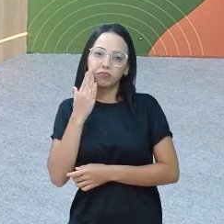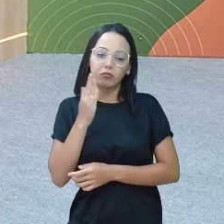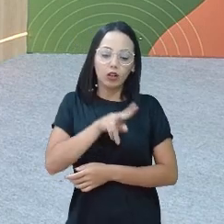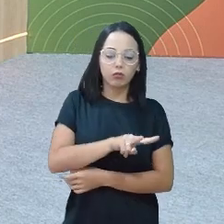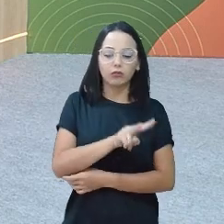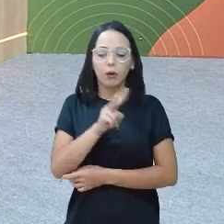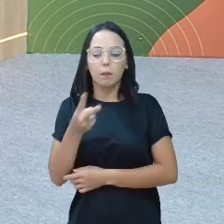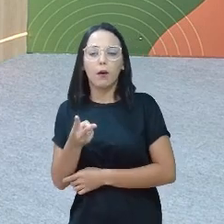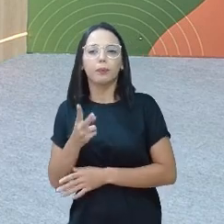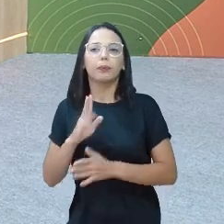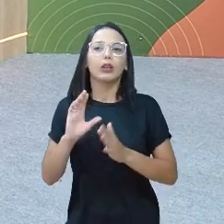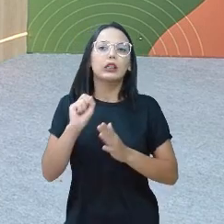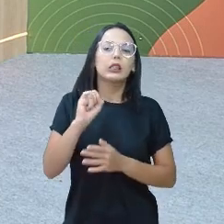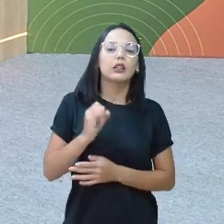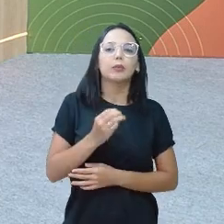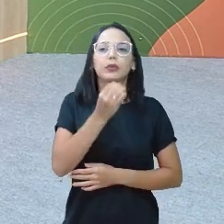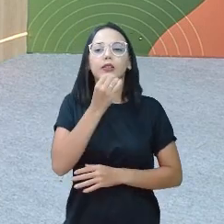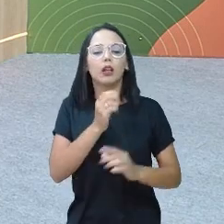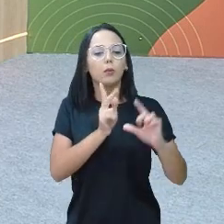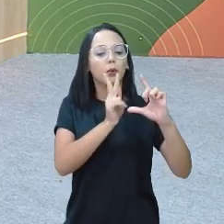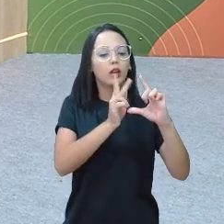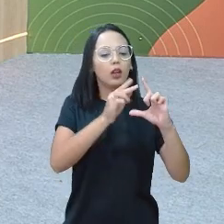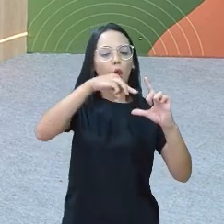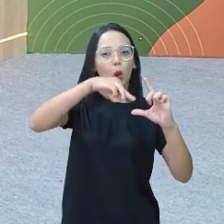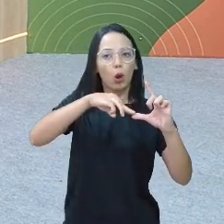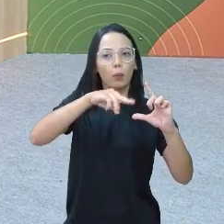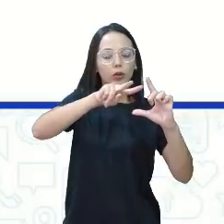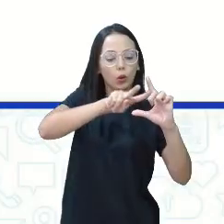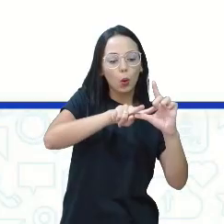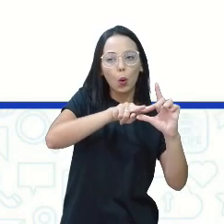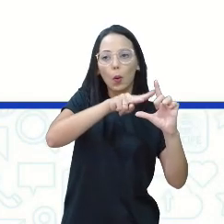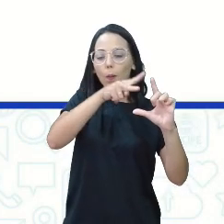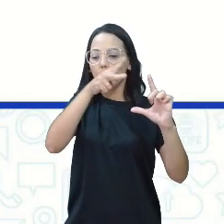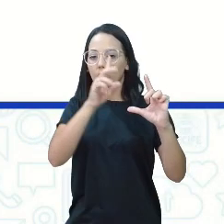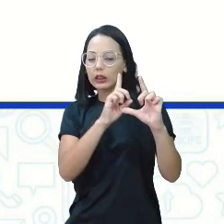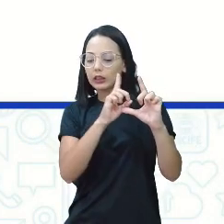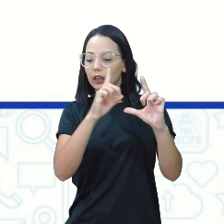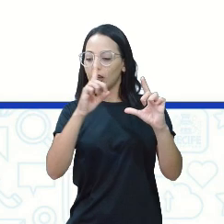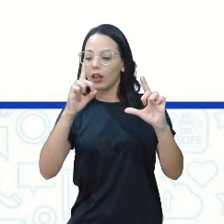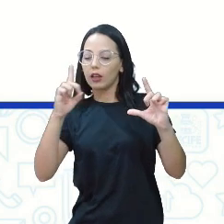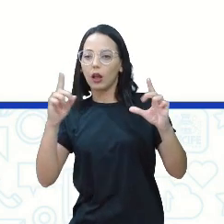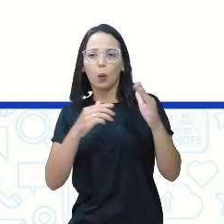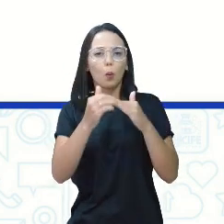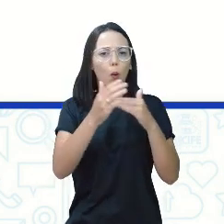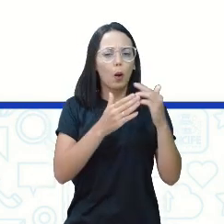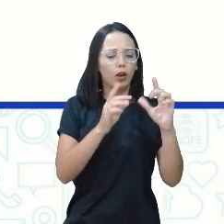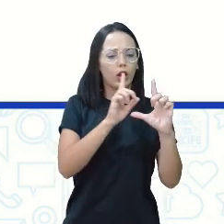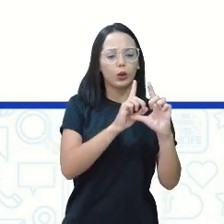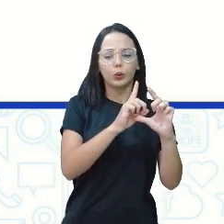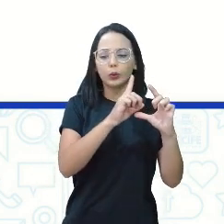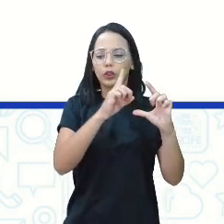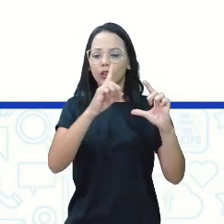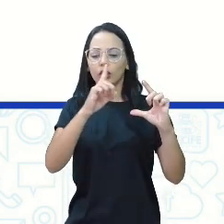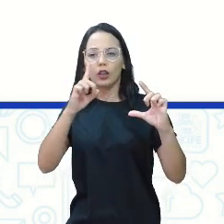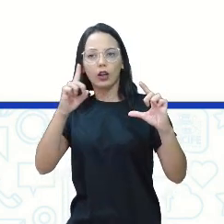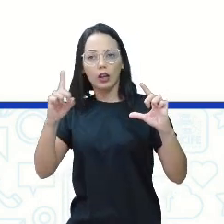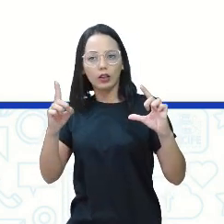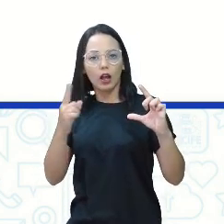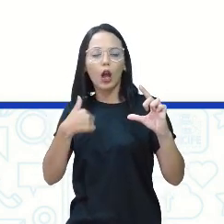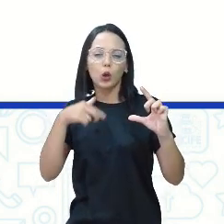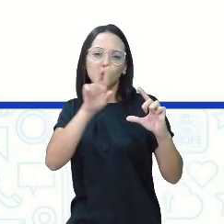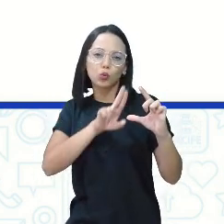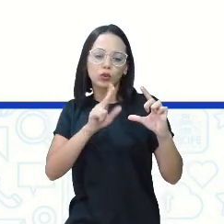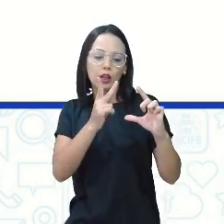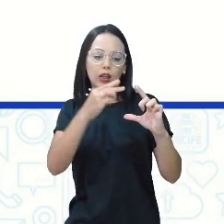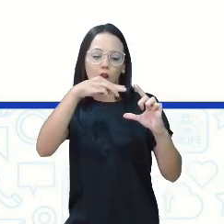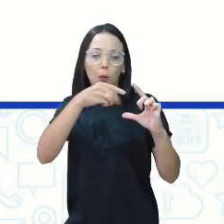E aí, a gente viu, ó, se eu saio do quilômetro, né, e vou para a direita, na verdade, se eu saio de qualquer um e vou para a direita, mas eu quis usar o quilômetro por